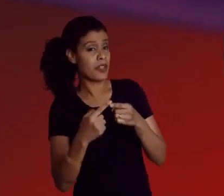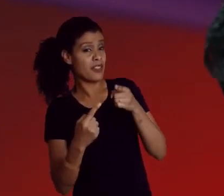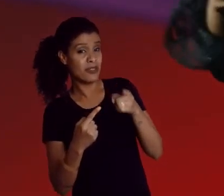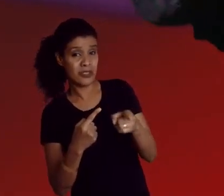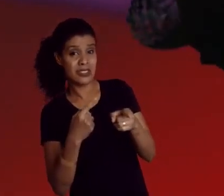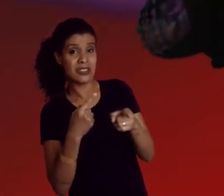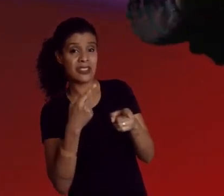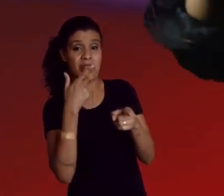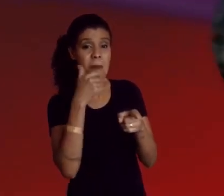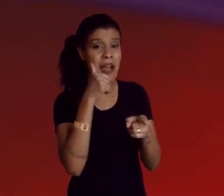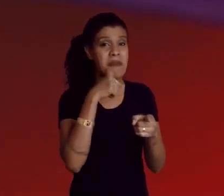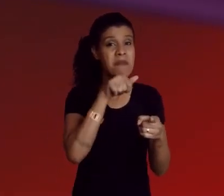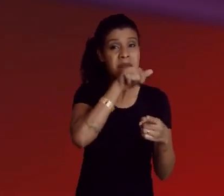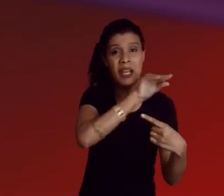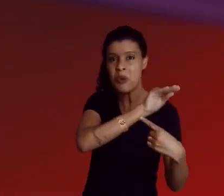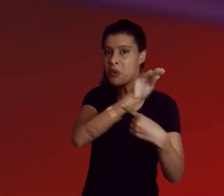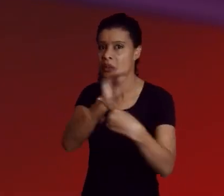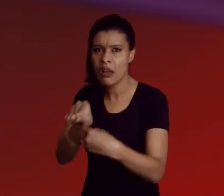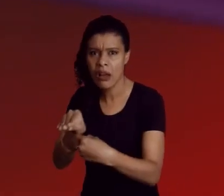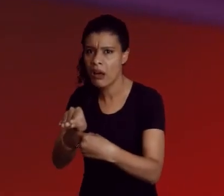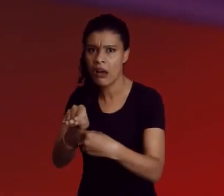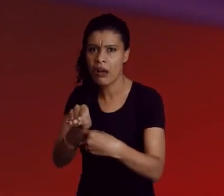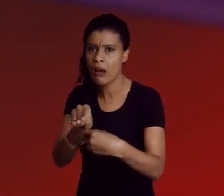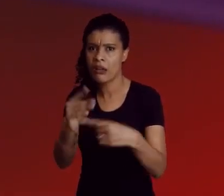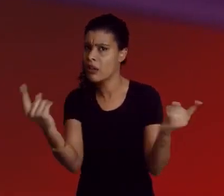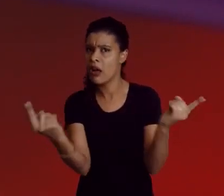dela, não são parentes, somos juntos uma família.